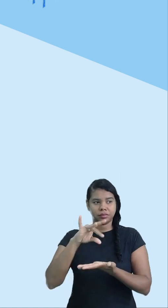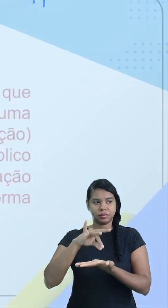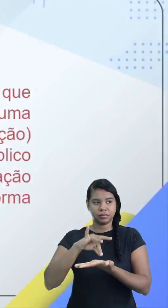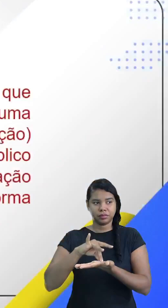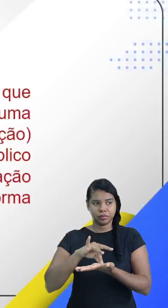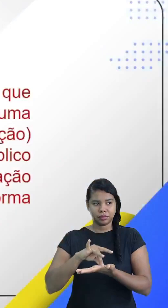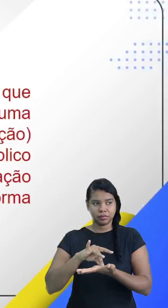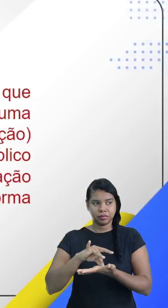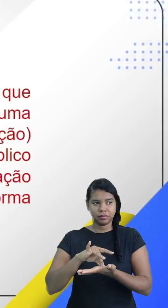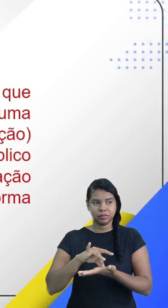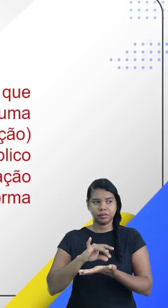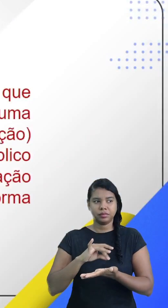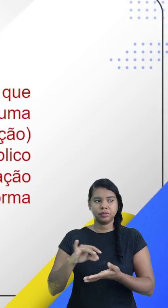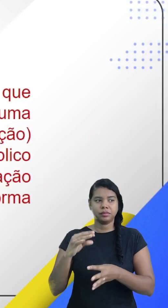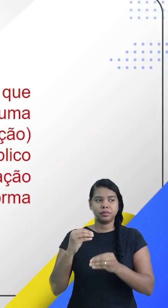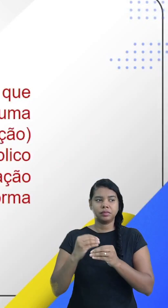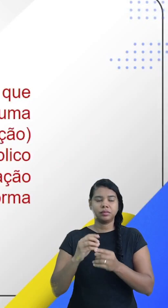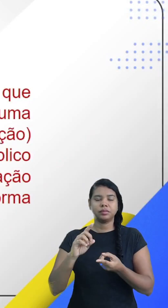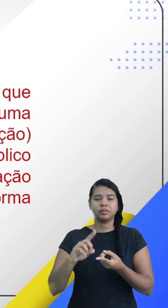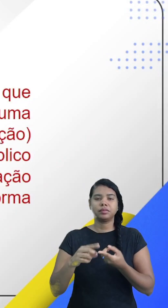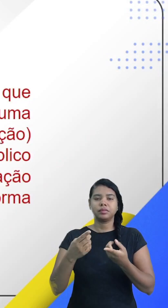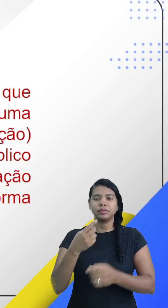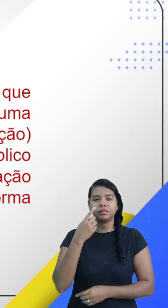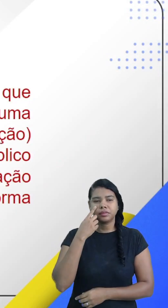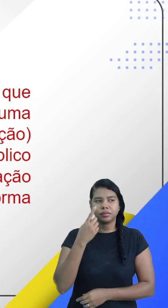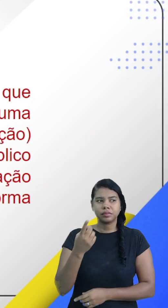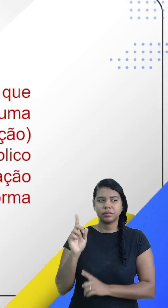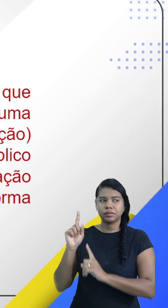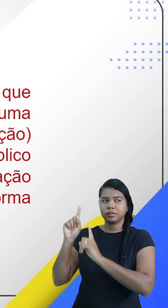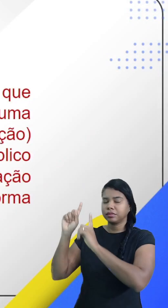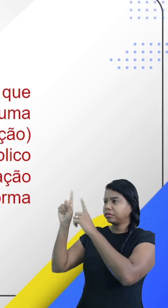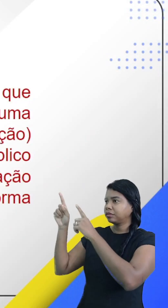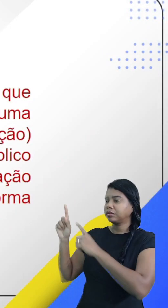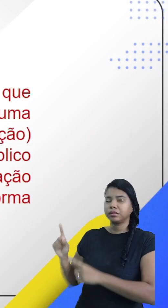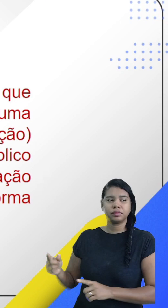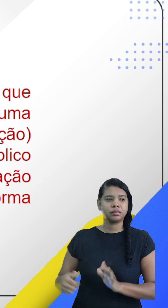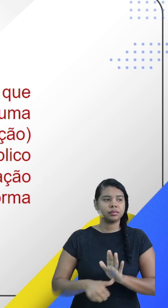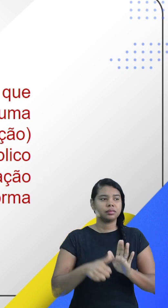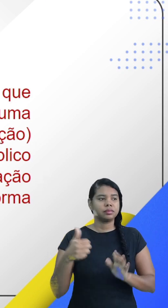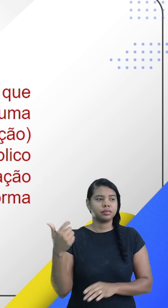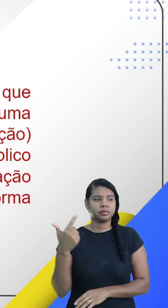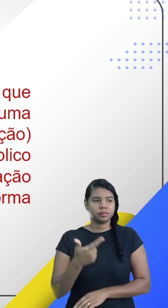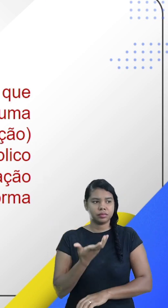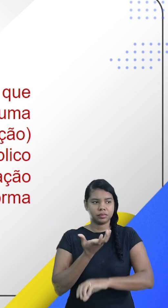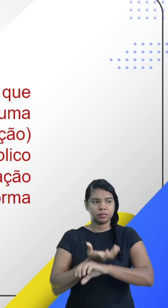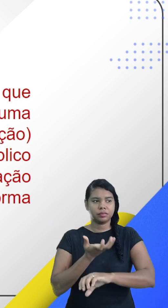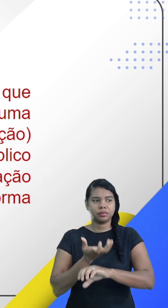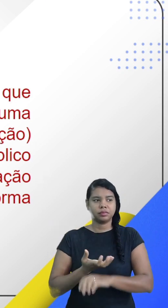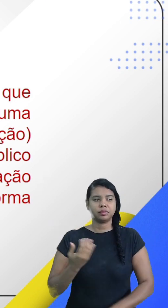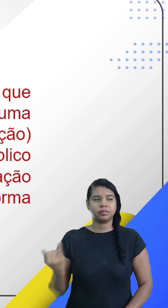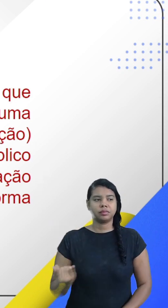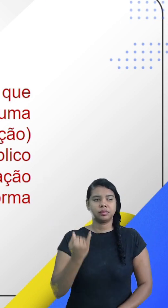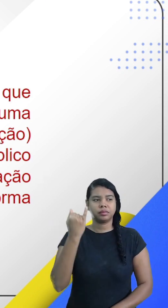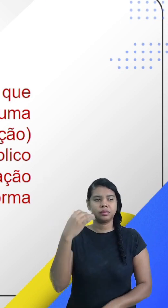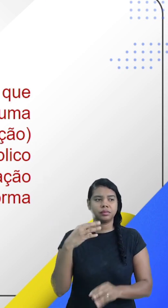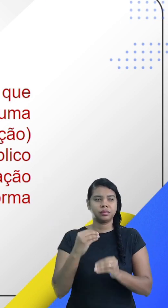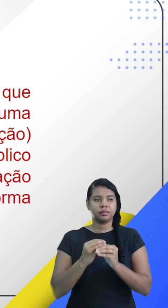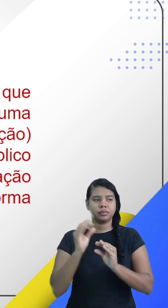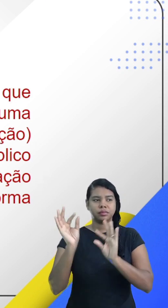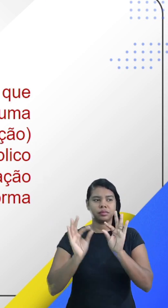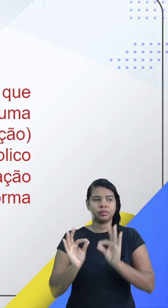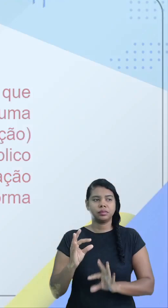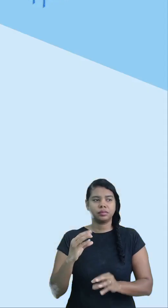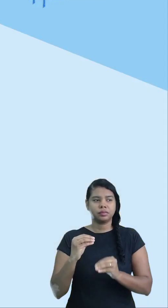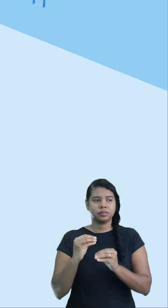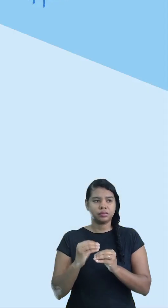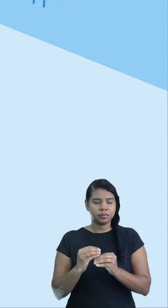na indexação, né? Você viu na primeira e segunda competência a importância de uma indexação bem executada,